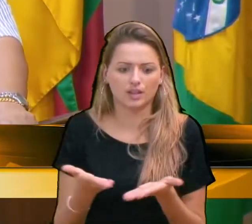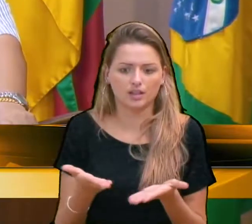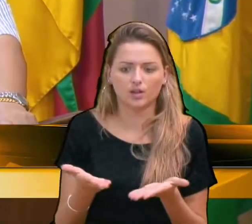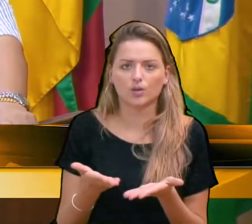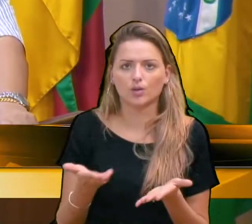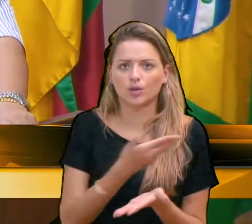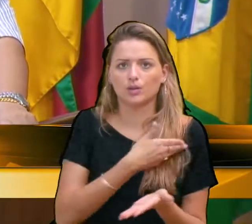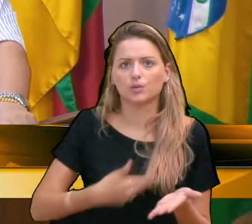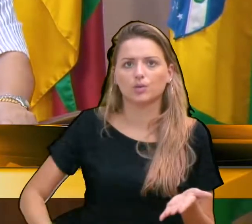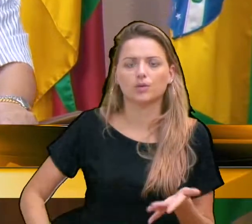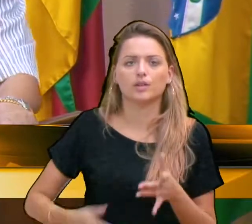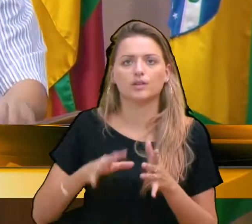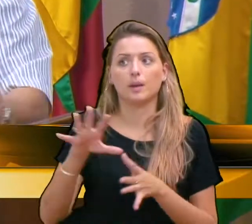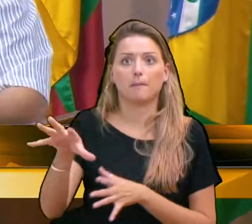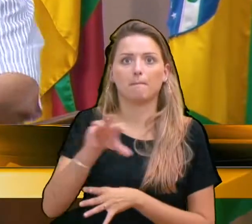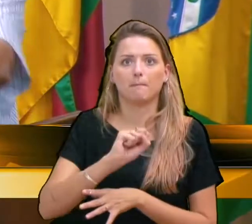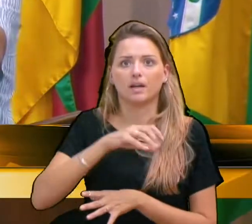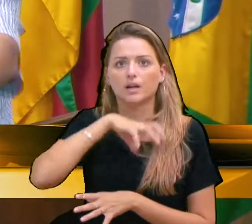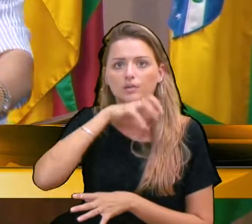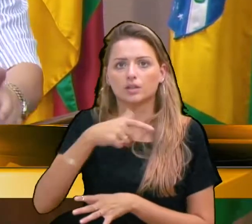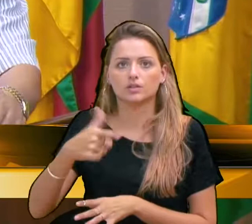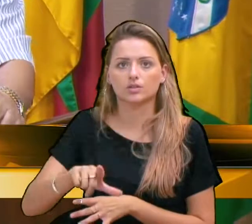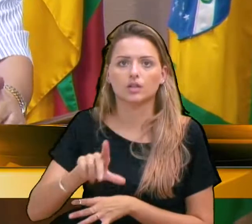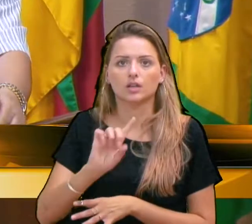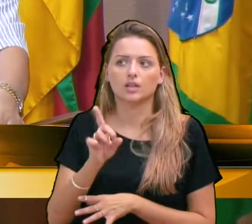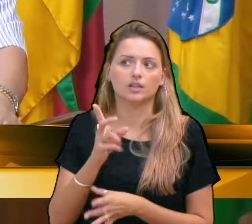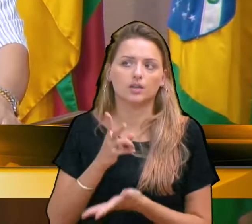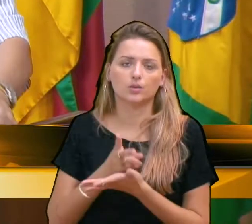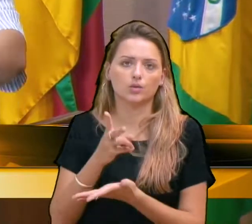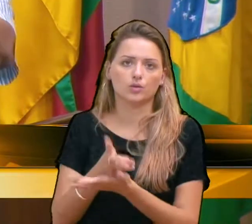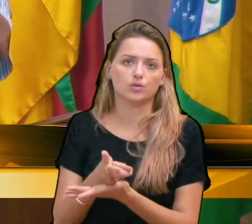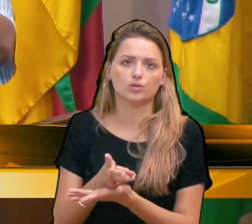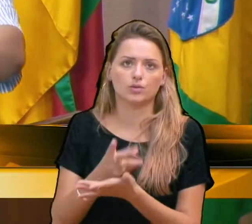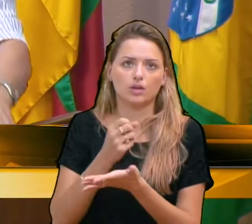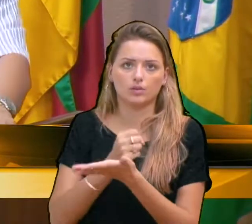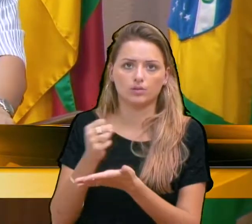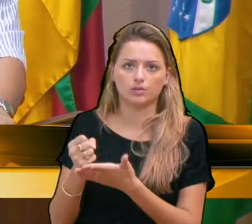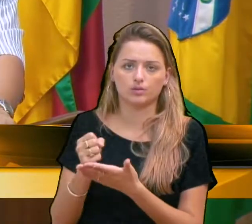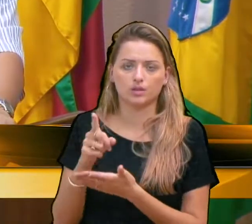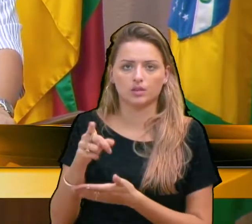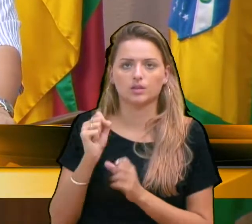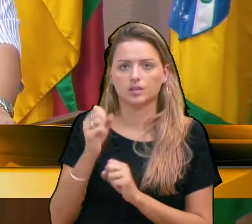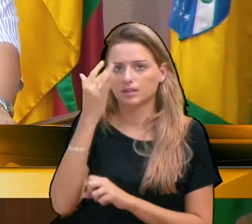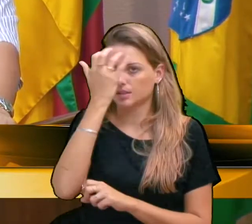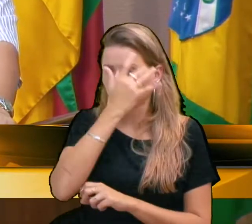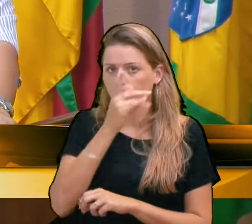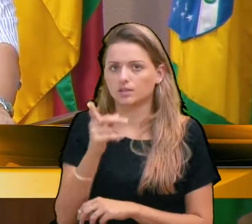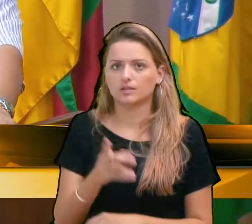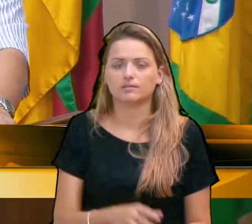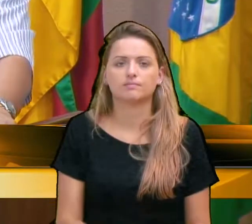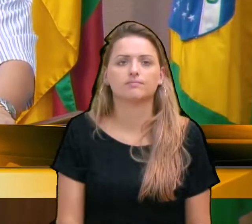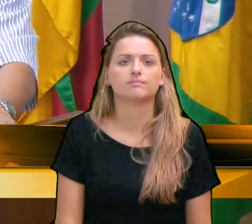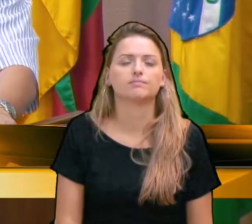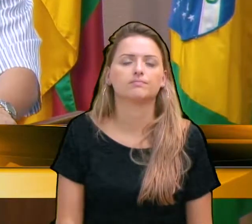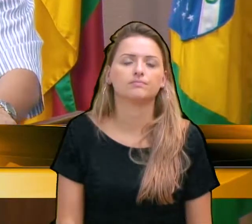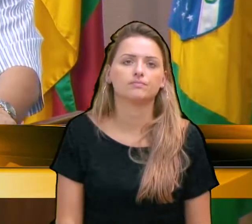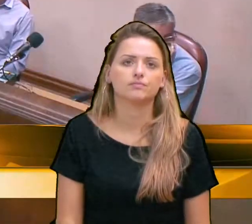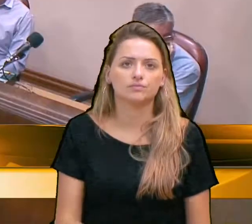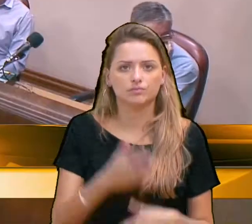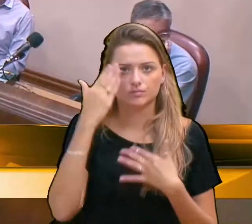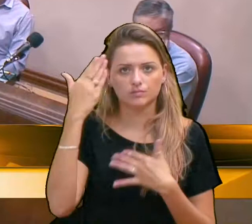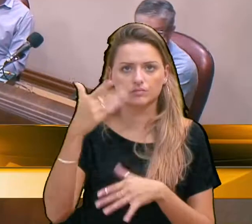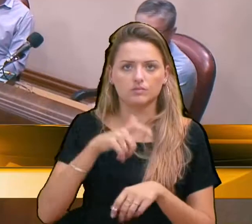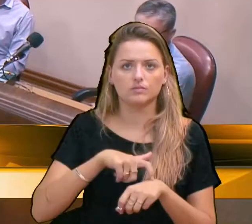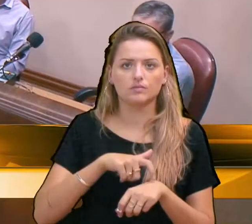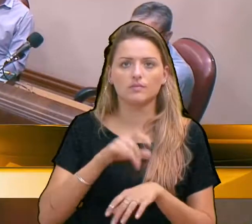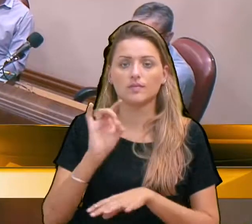requerer a área de volta e não ia dar uma continuidade ao convênio, pois não, vereadora Dilma. Não, bem rápido, obrigado pela